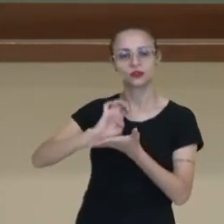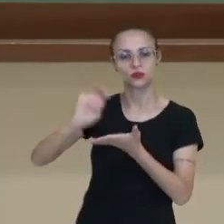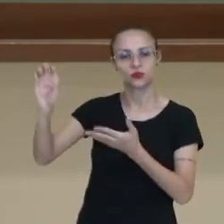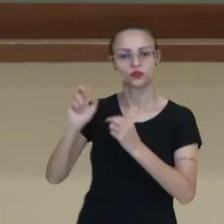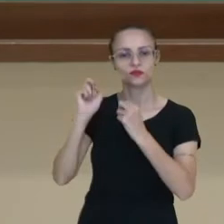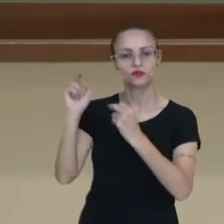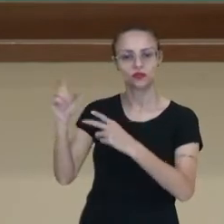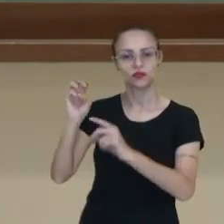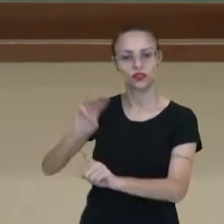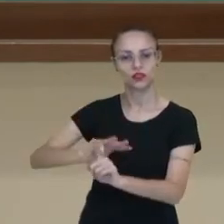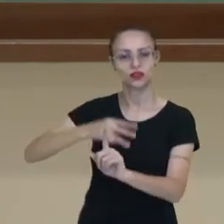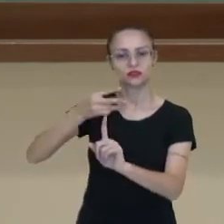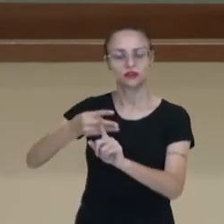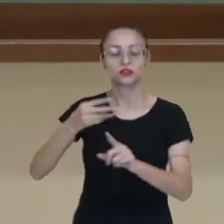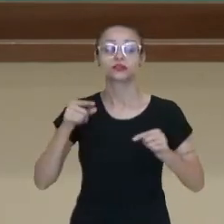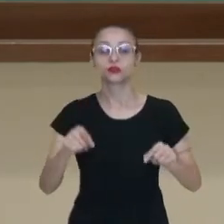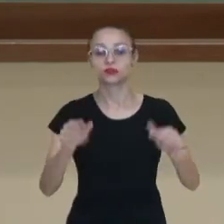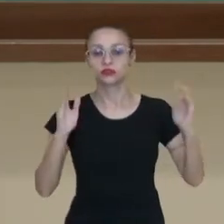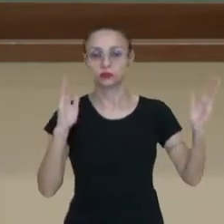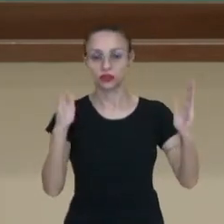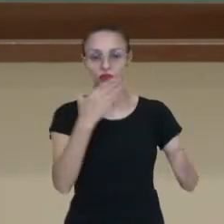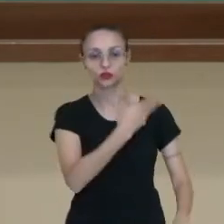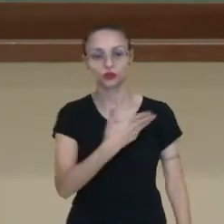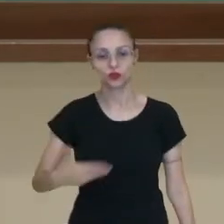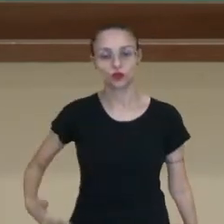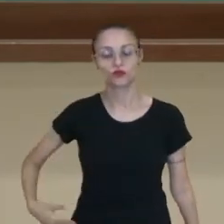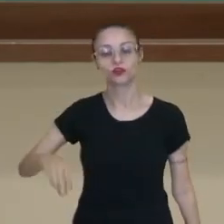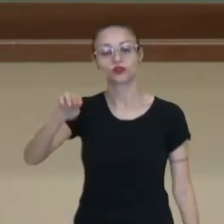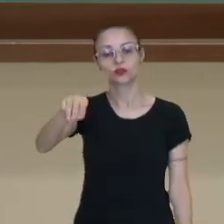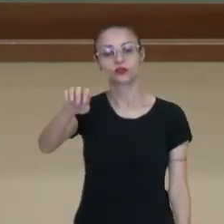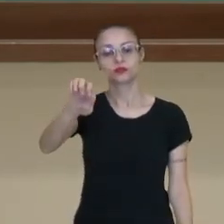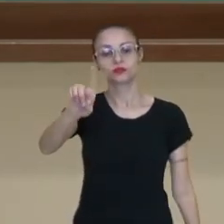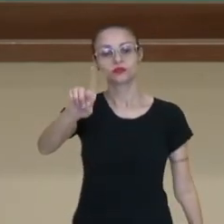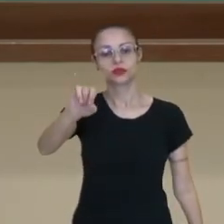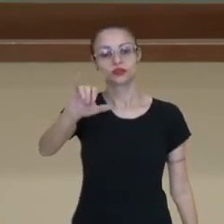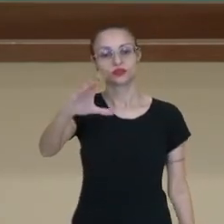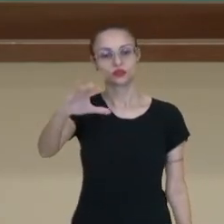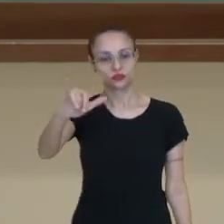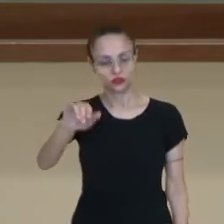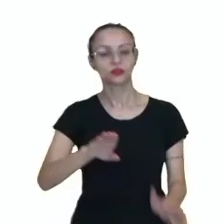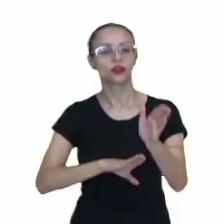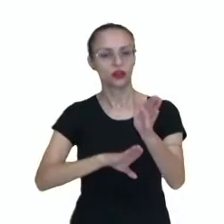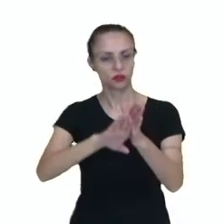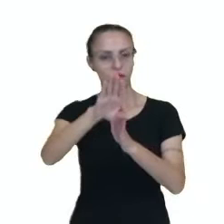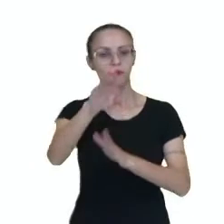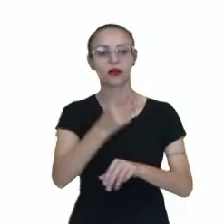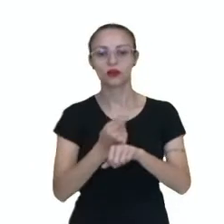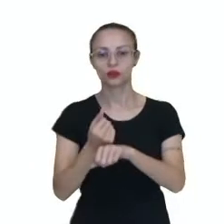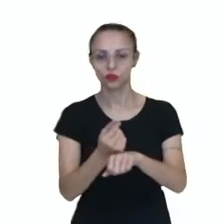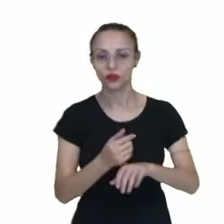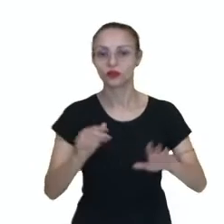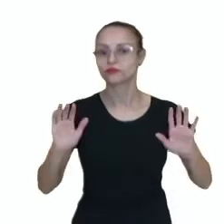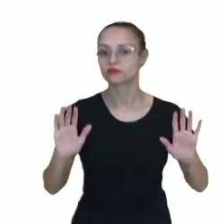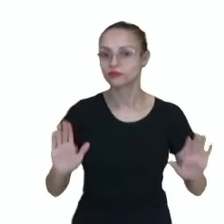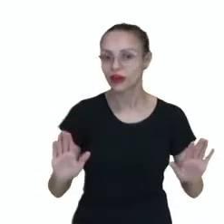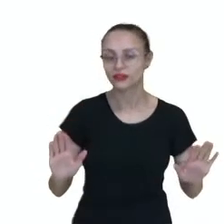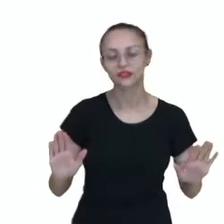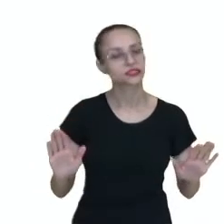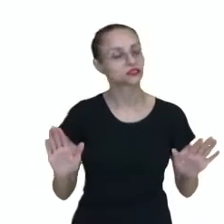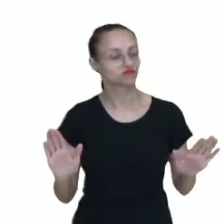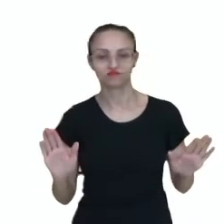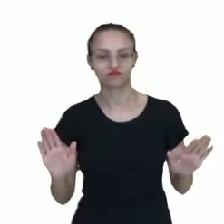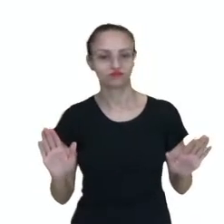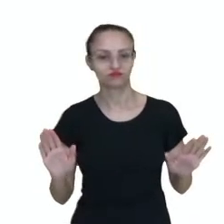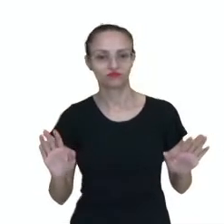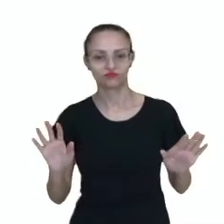3 vezes. Então, nesse período aí do governo Médici, nós vamos ter um grande crescimento econômico do Brasil, mas isso não é necessariamente